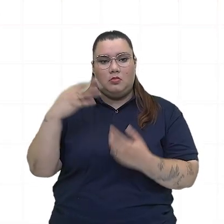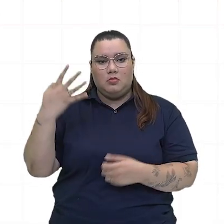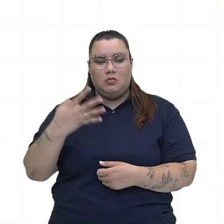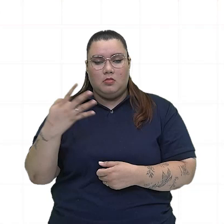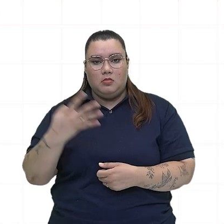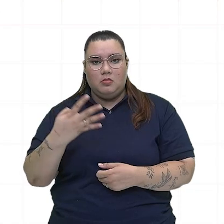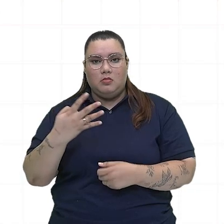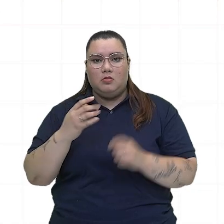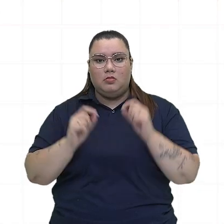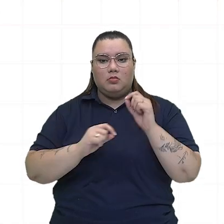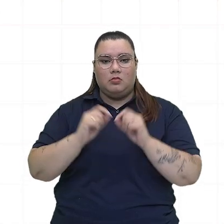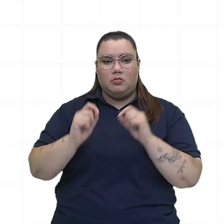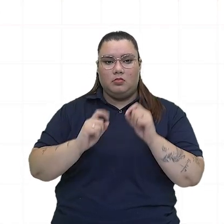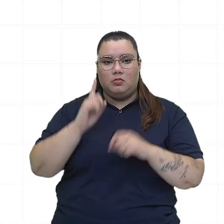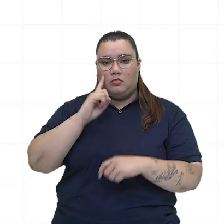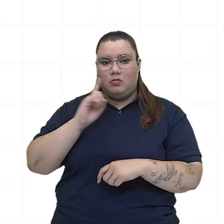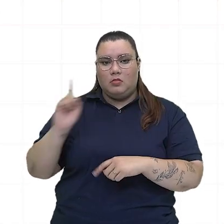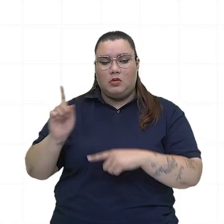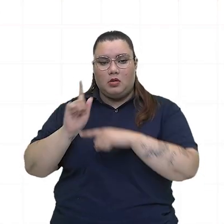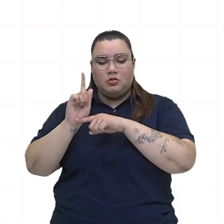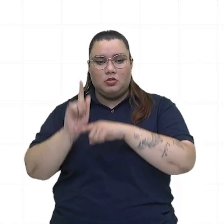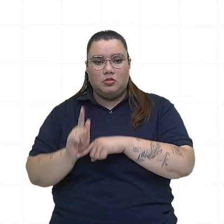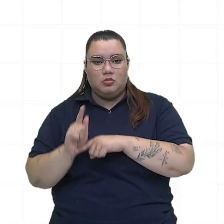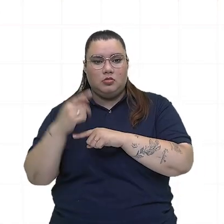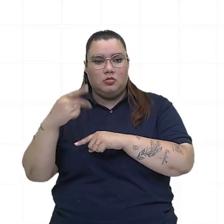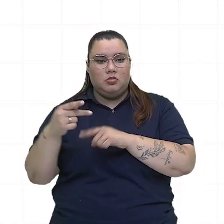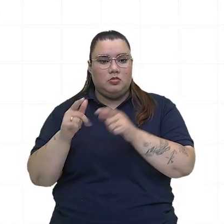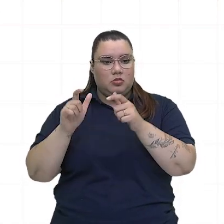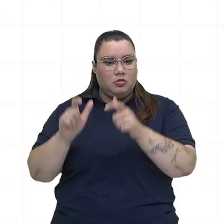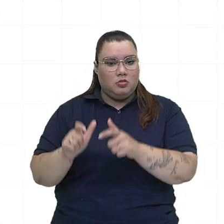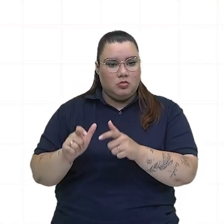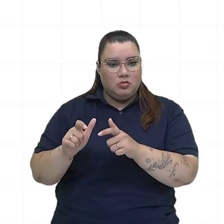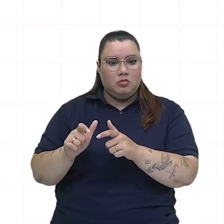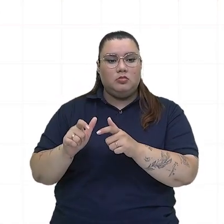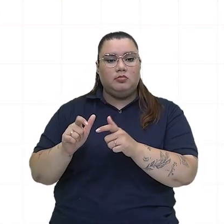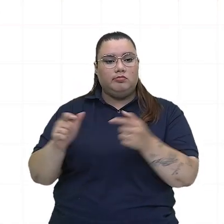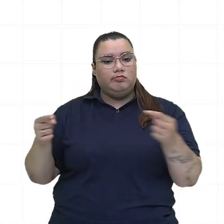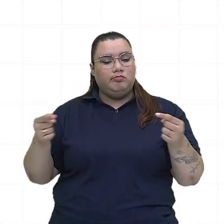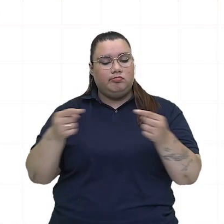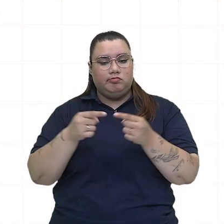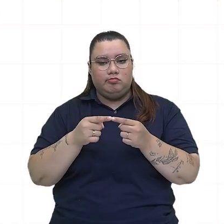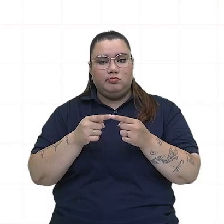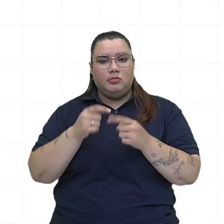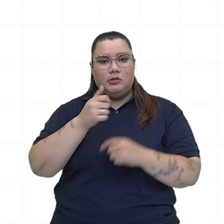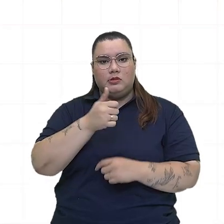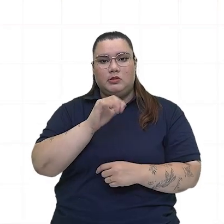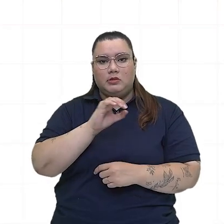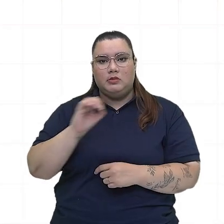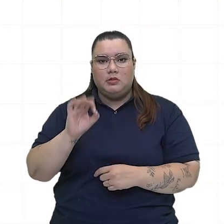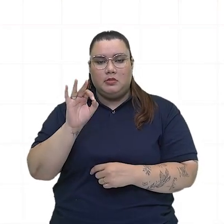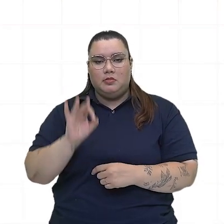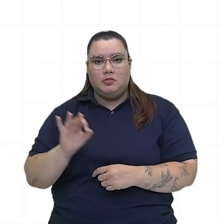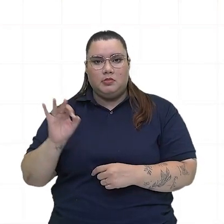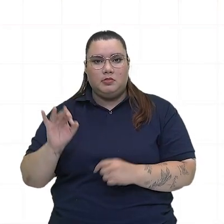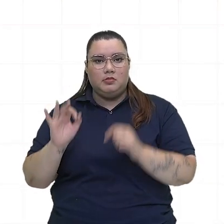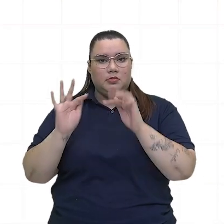também a gestão do estabelecimento ou do empreendimento, ela precisa ser